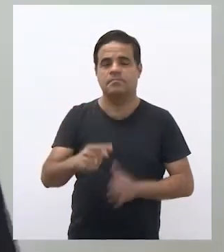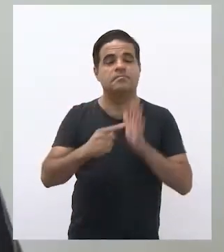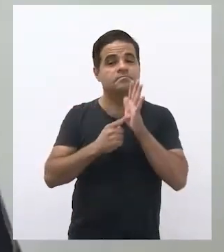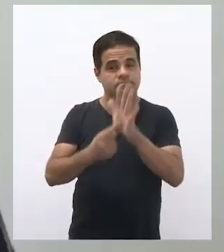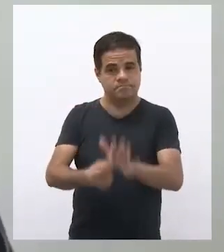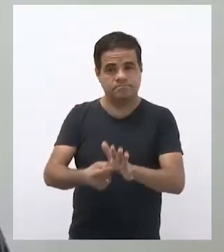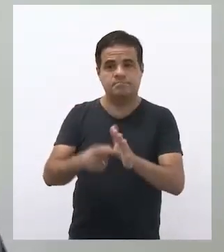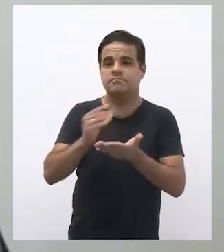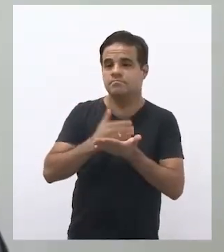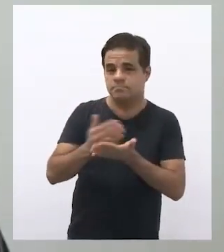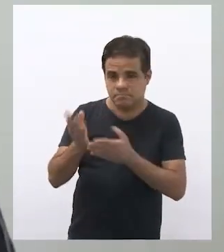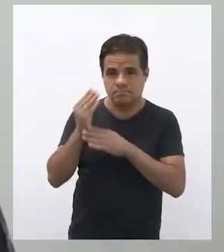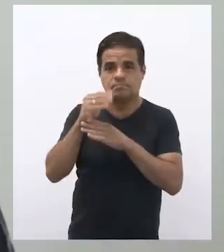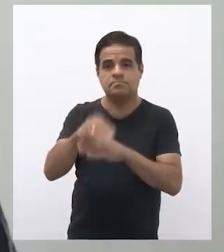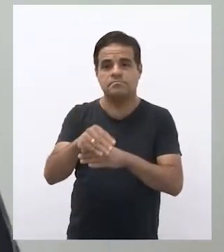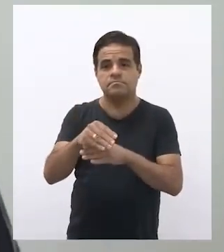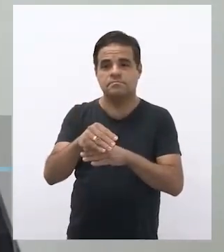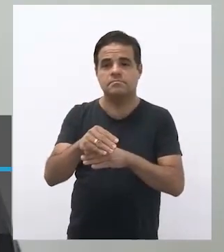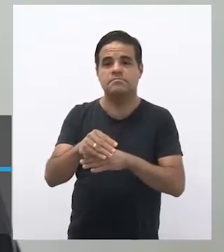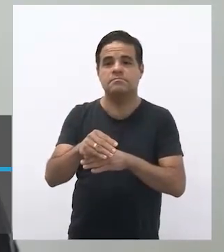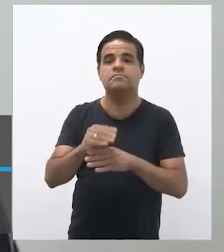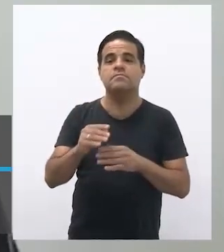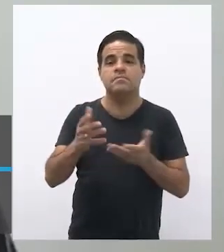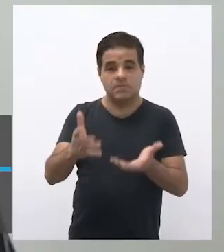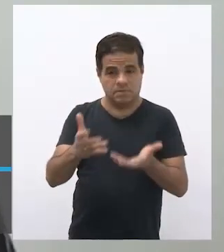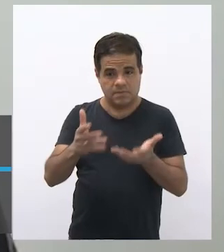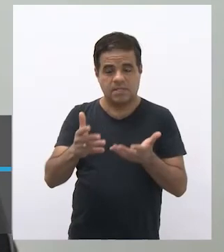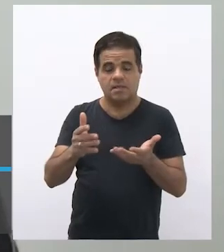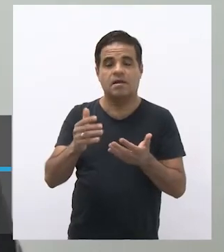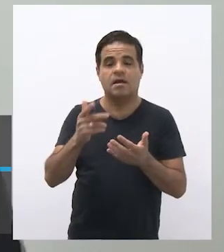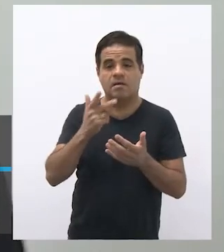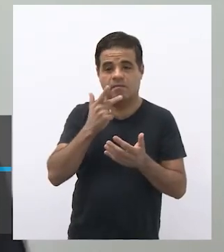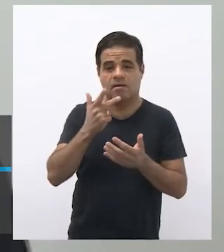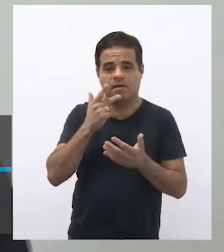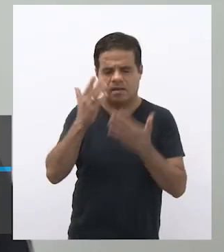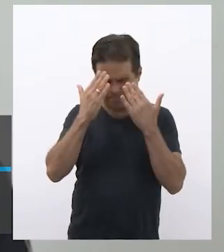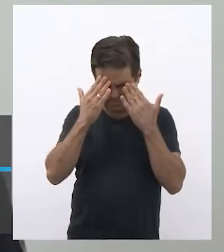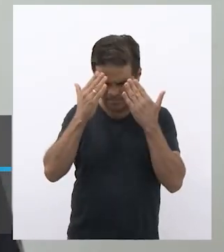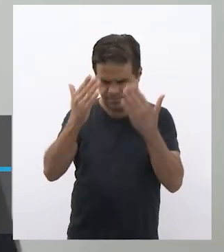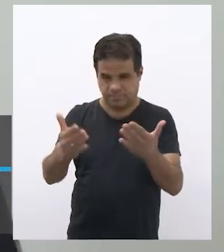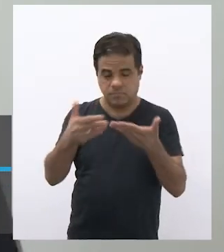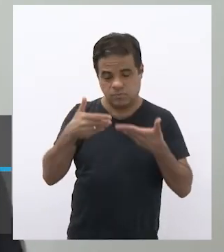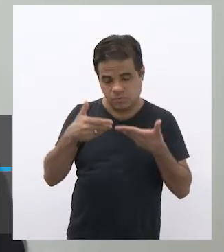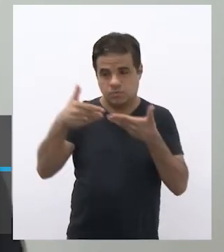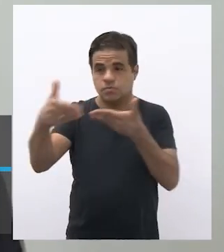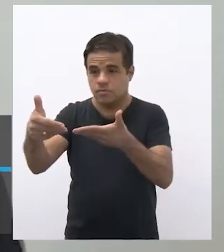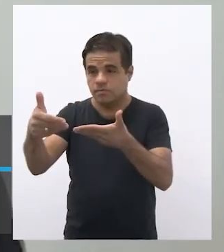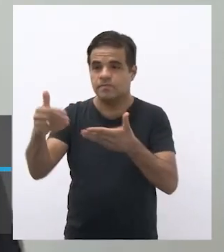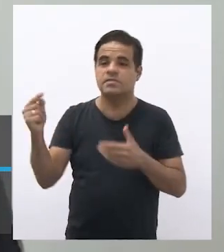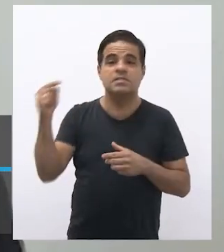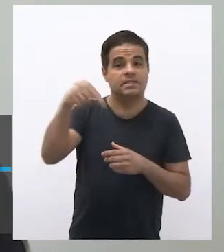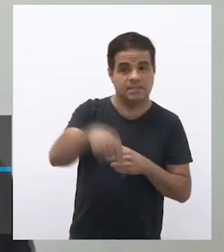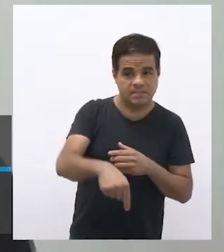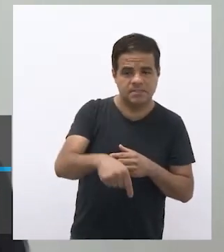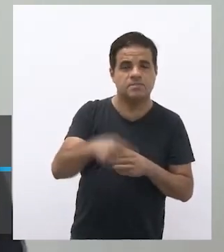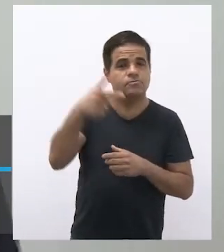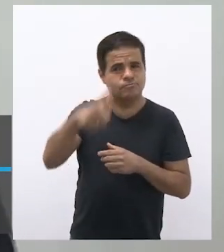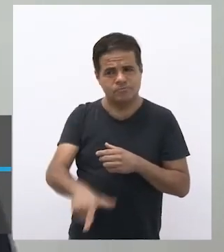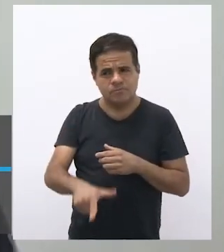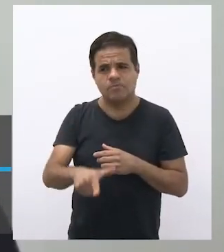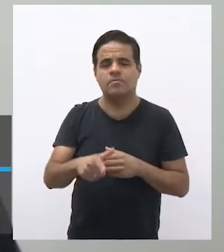pela introdução. Na verdade, eu queria inicialmente agradecer o convite, né? Mais uma